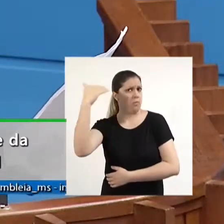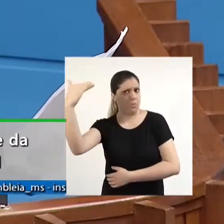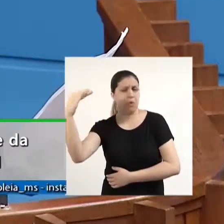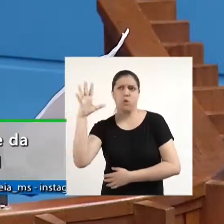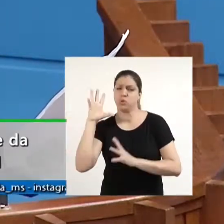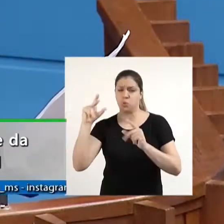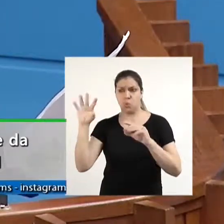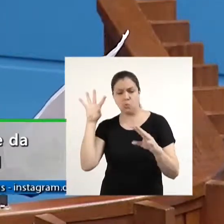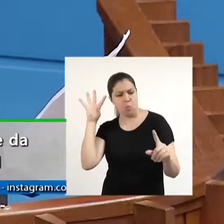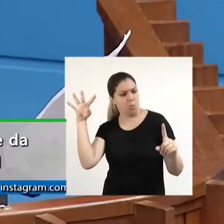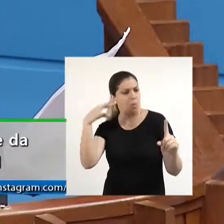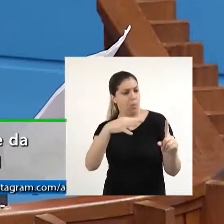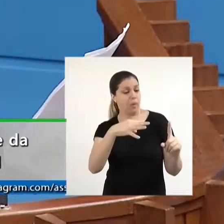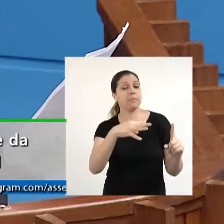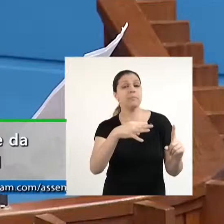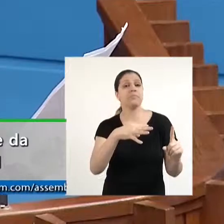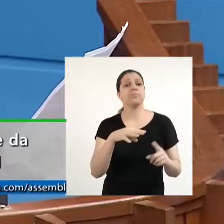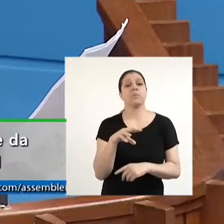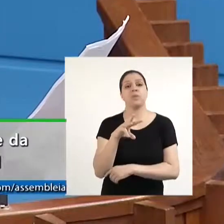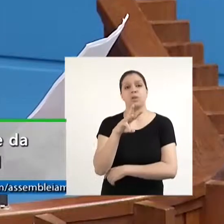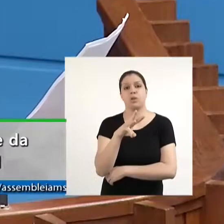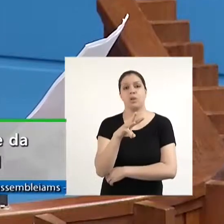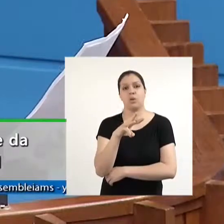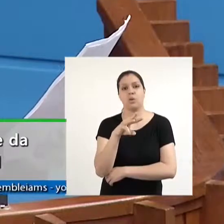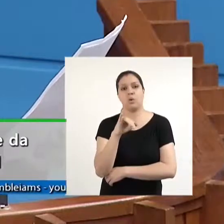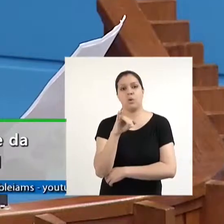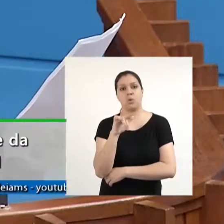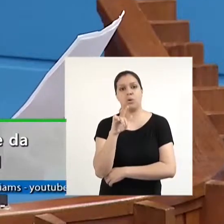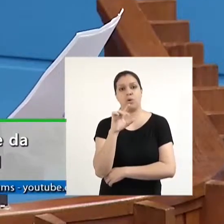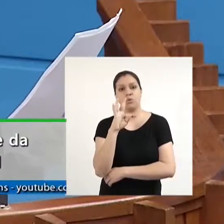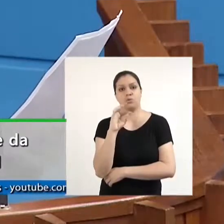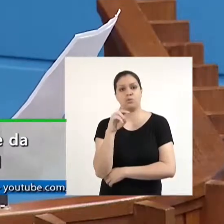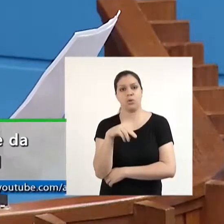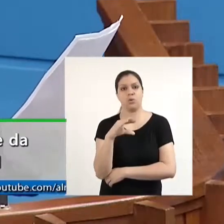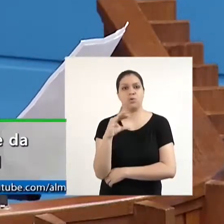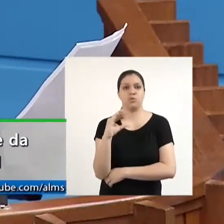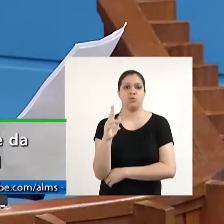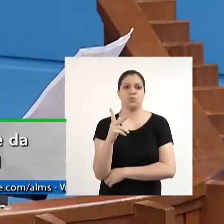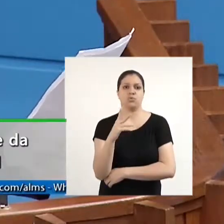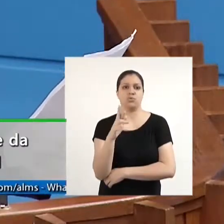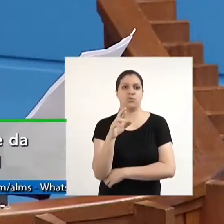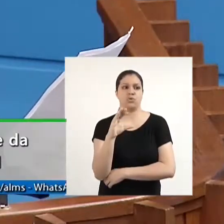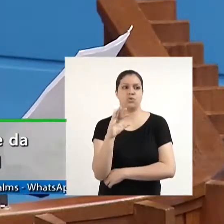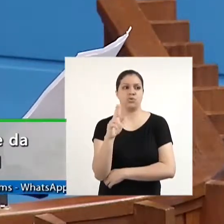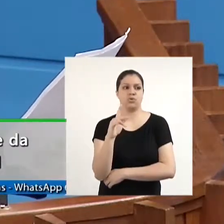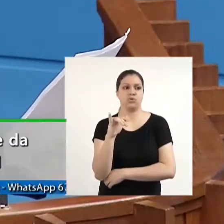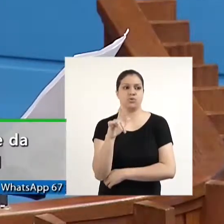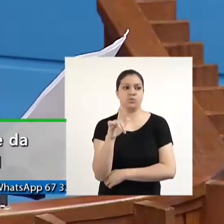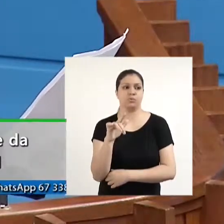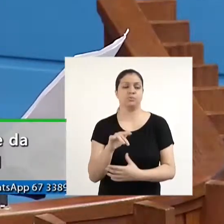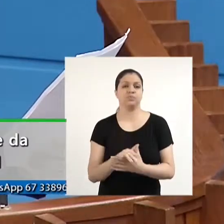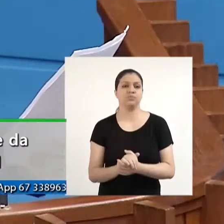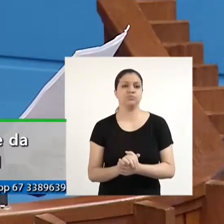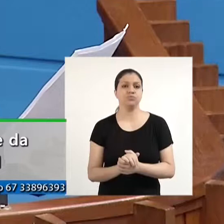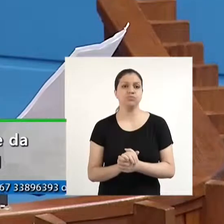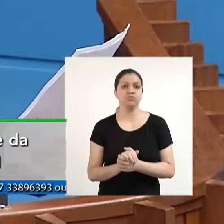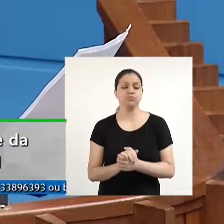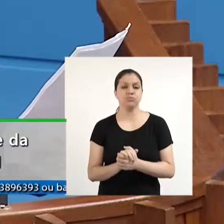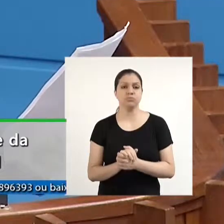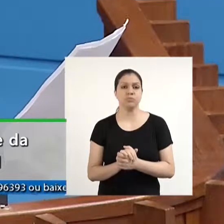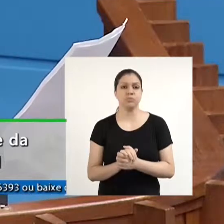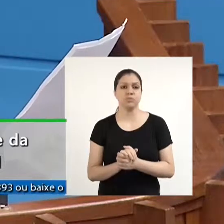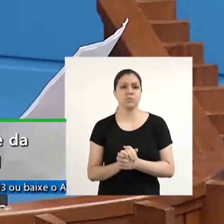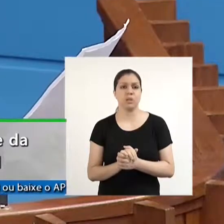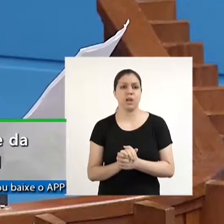nacionalmente, Winston Churchill, foi totalmente desestimulado em tudo. E ele diz: